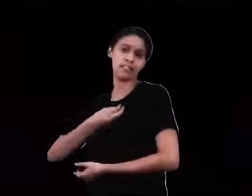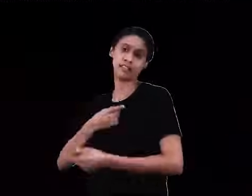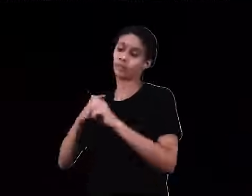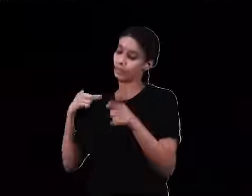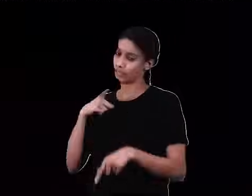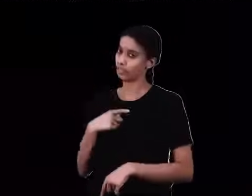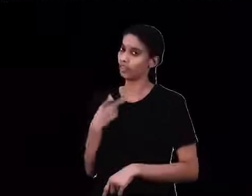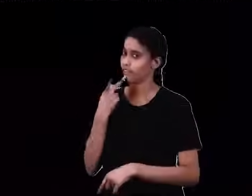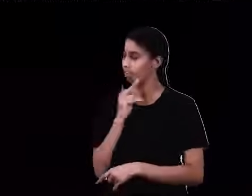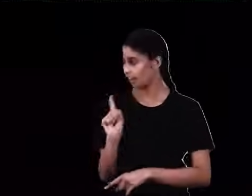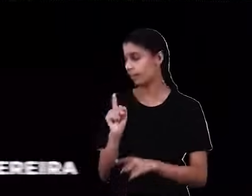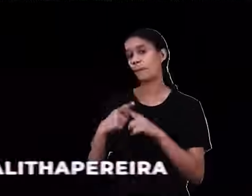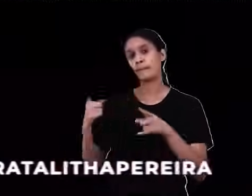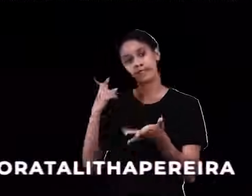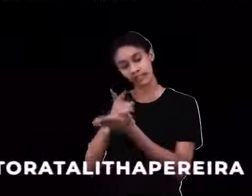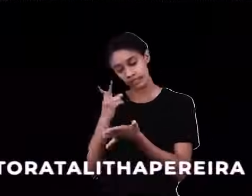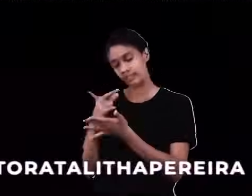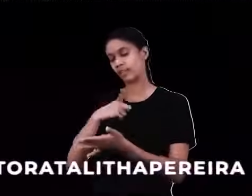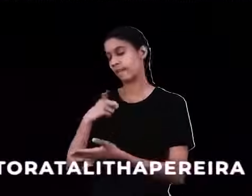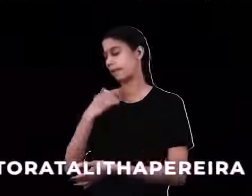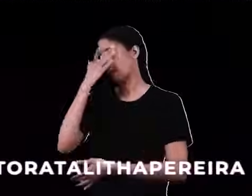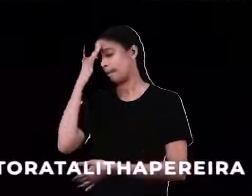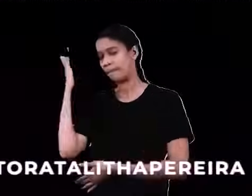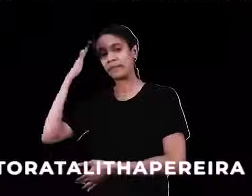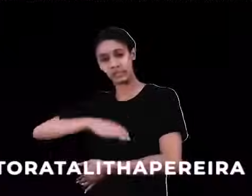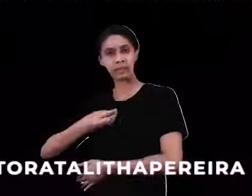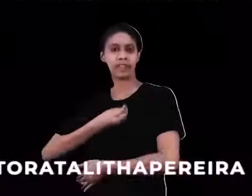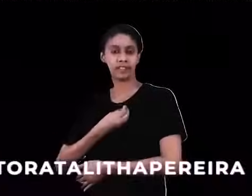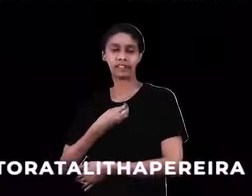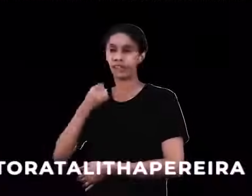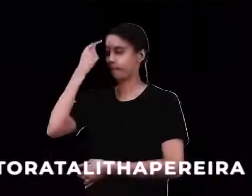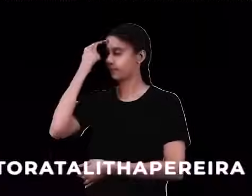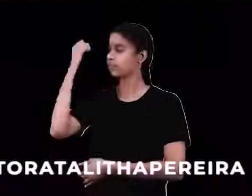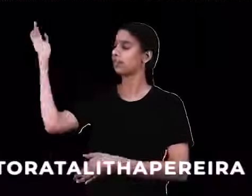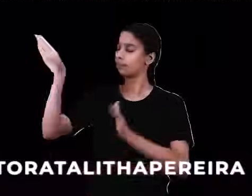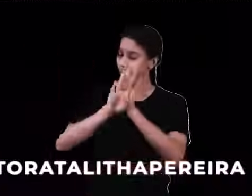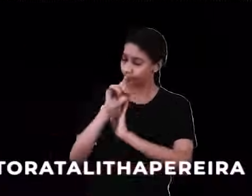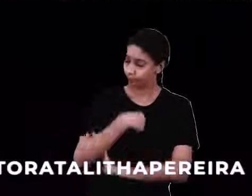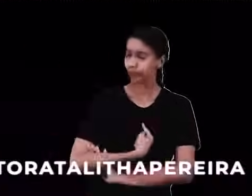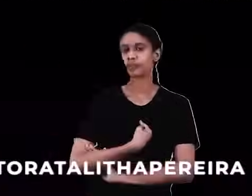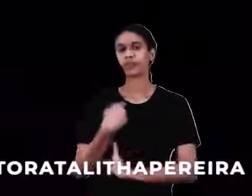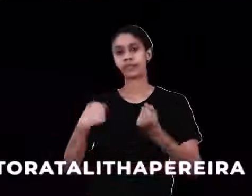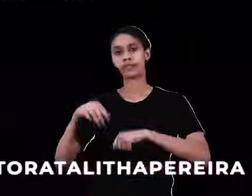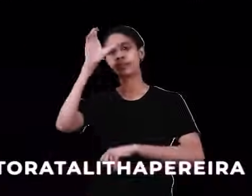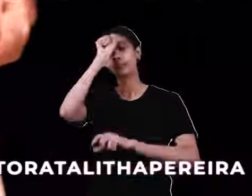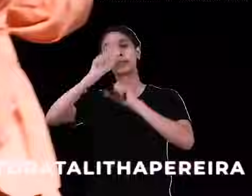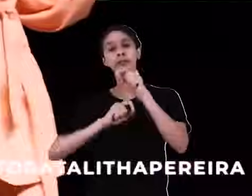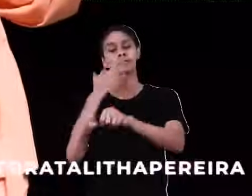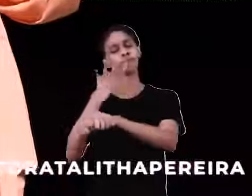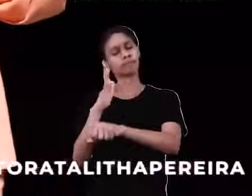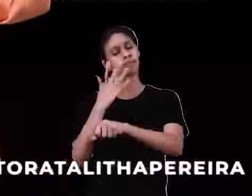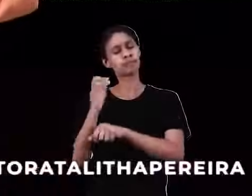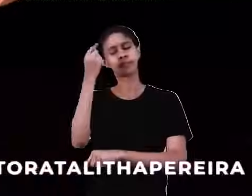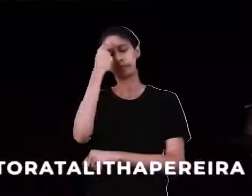Porque sempre tem um Nabal na vida de alguém. Tem ou não tem? E os pensamentos, vem ou não vem? Mas nós precisamos aprender a treinar os